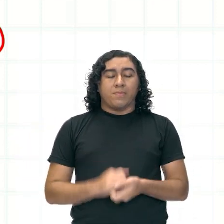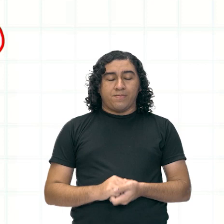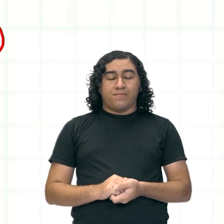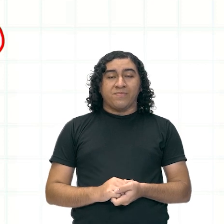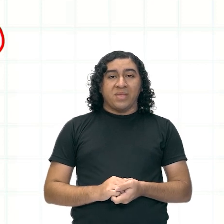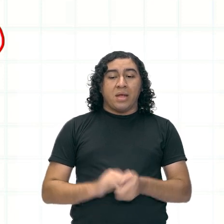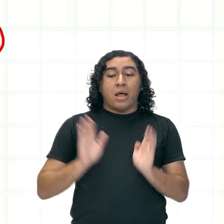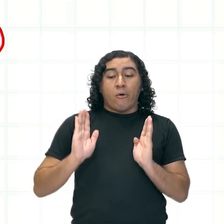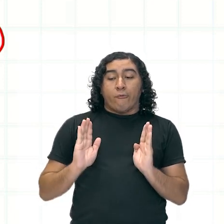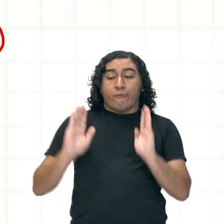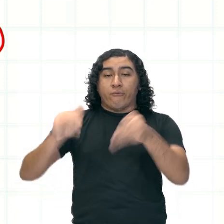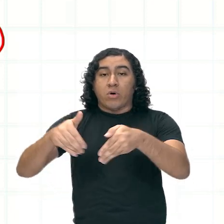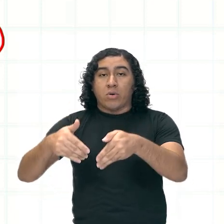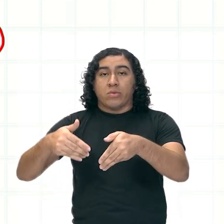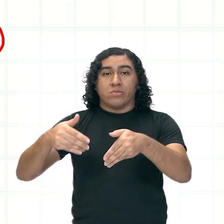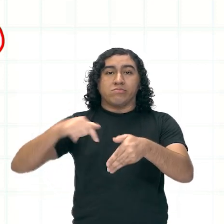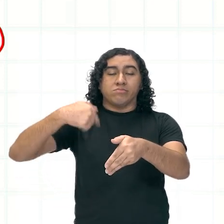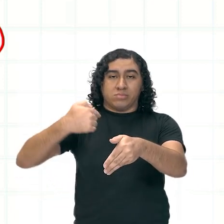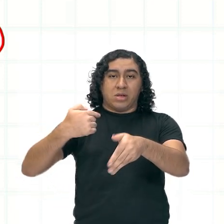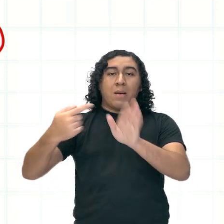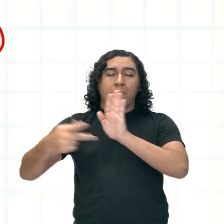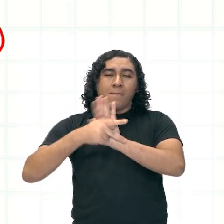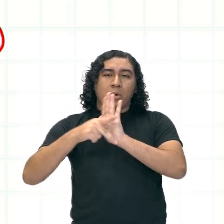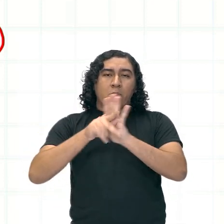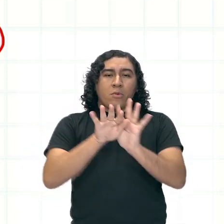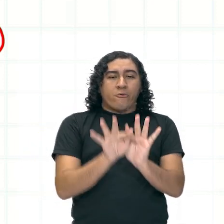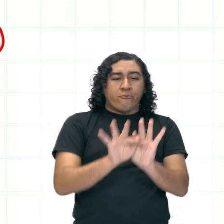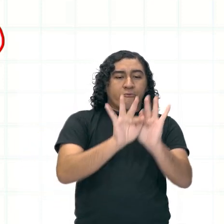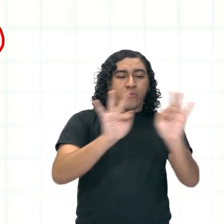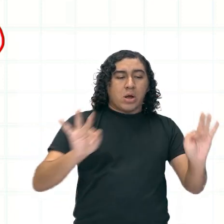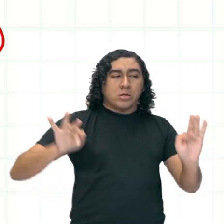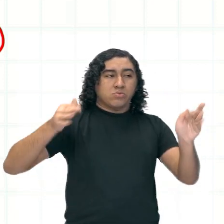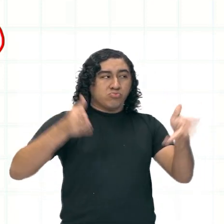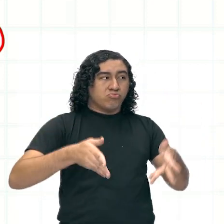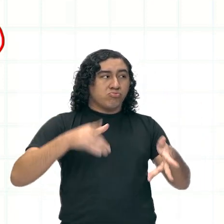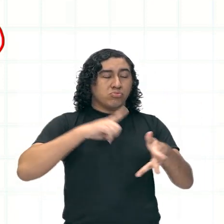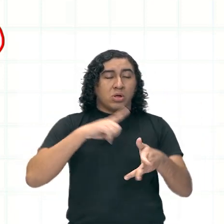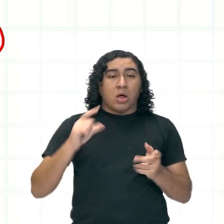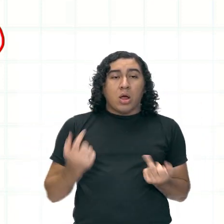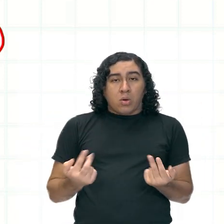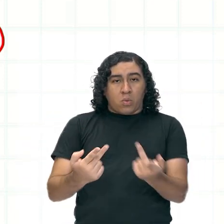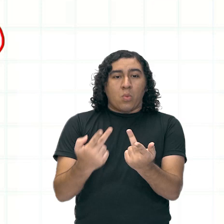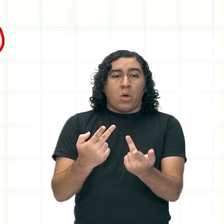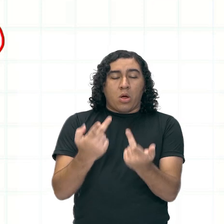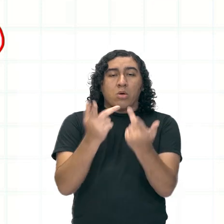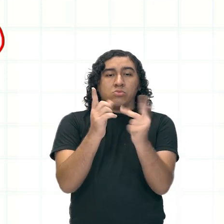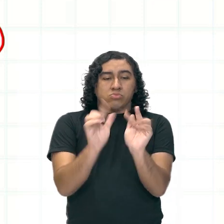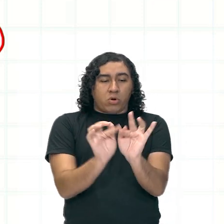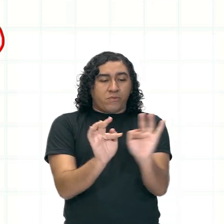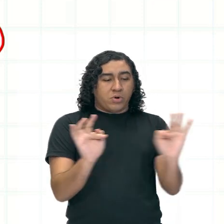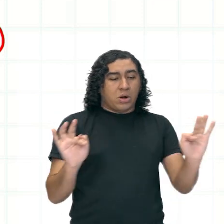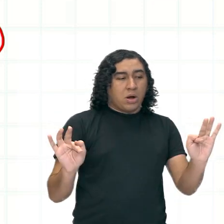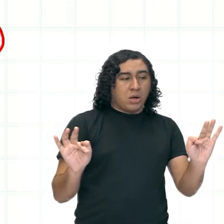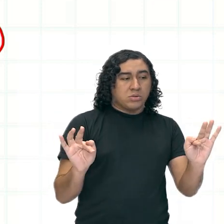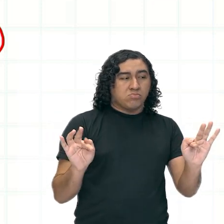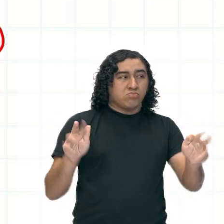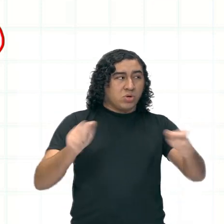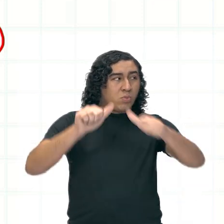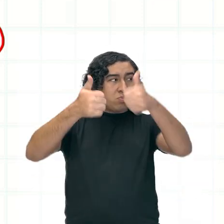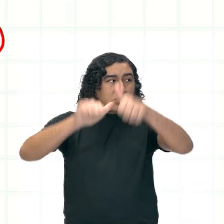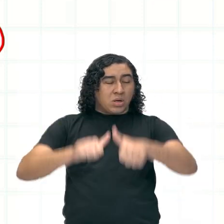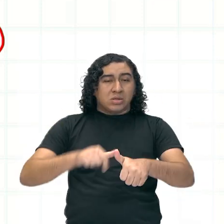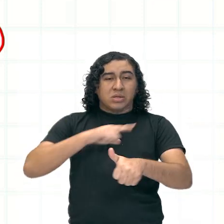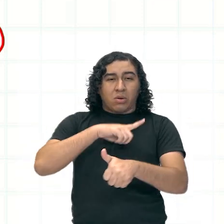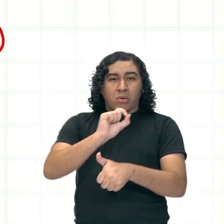o núcleo do nosso sujeito, certo? A gente pegou o mesmo enunciado e verificou que